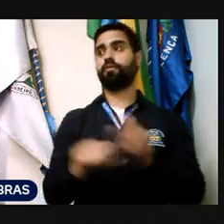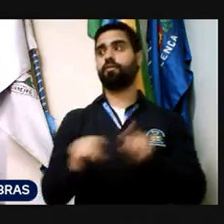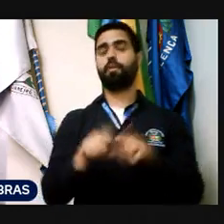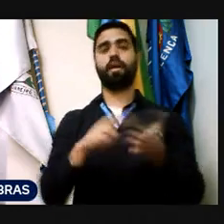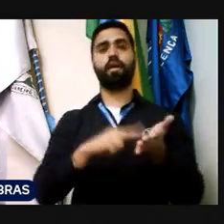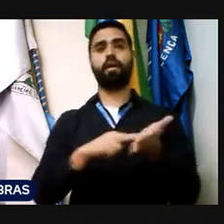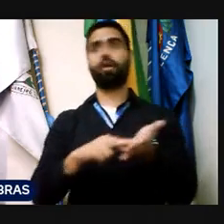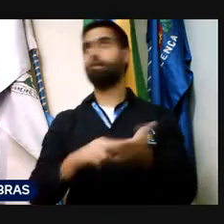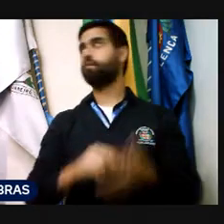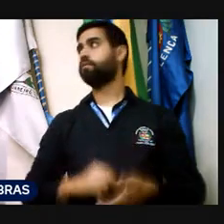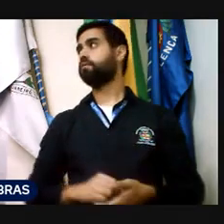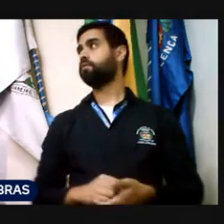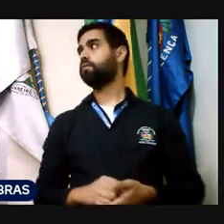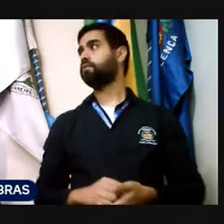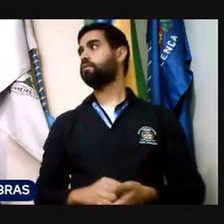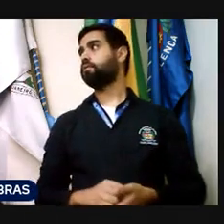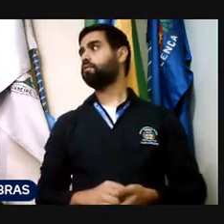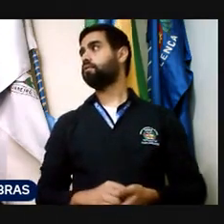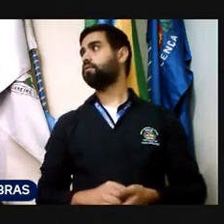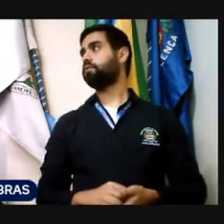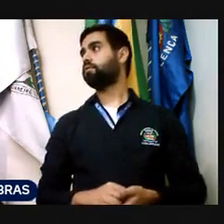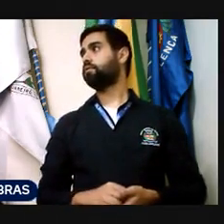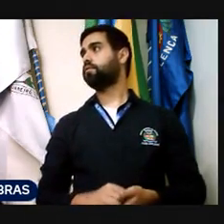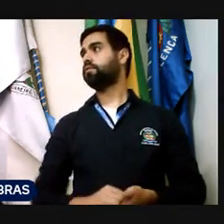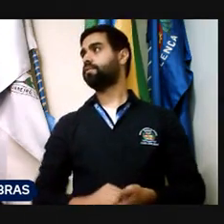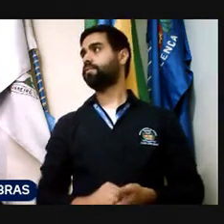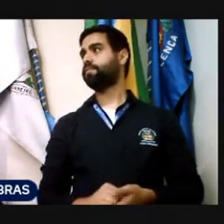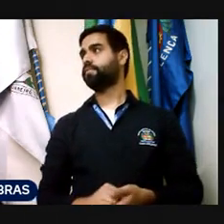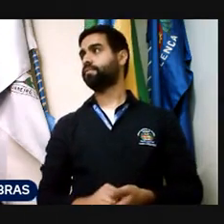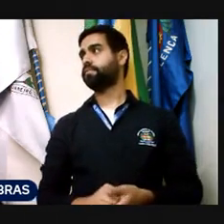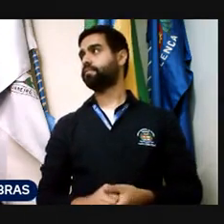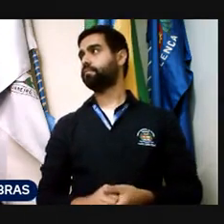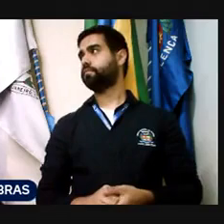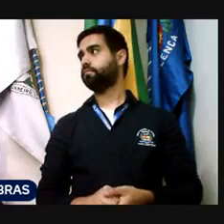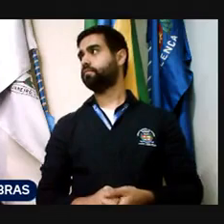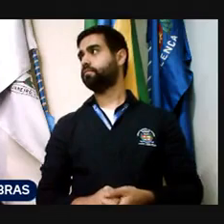correspondência. O vereador...